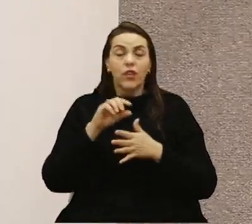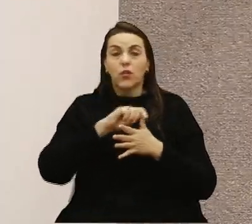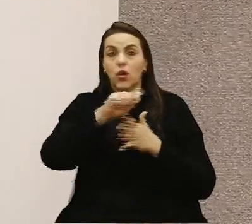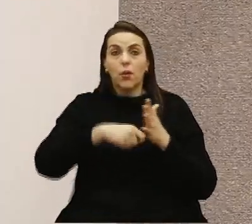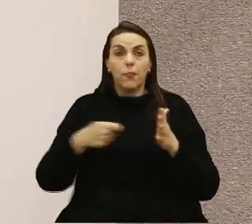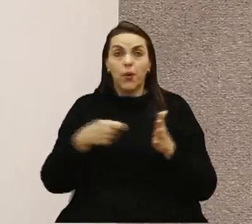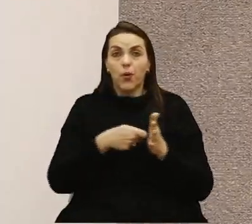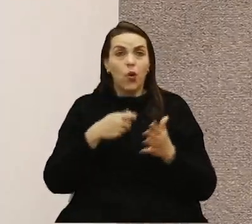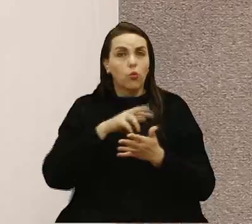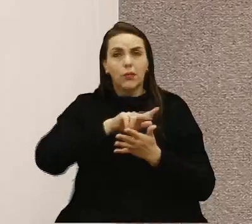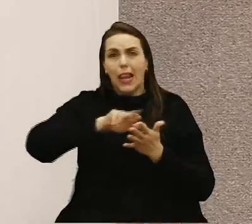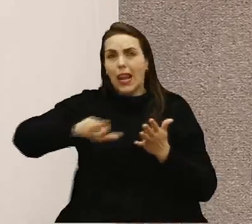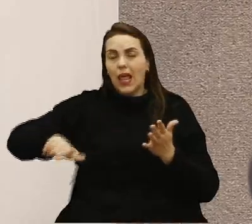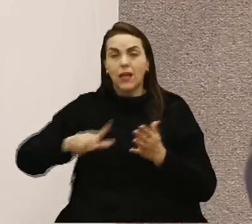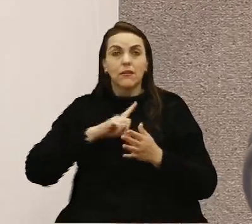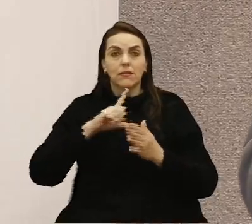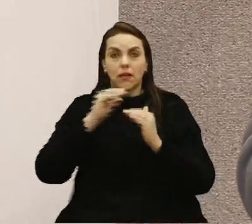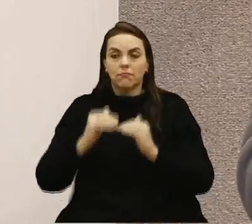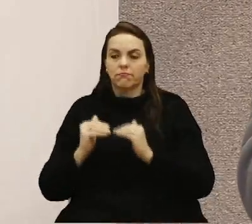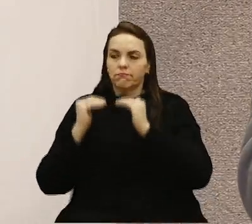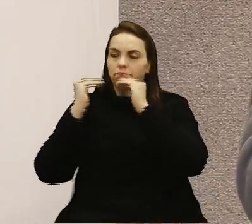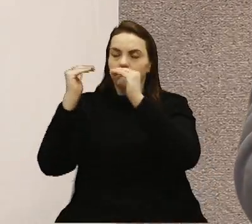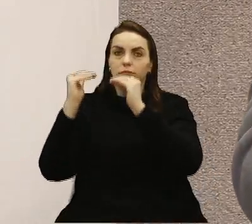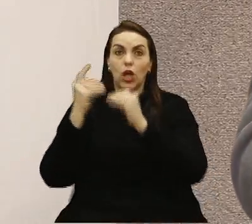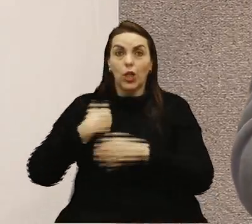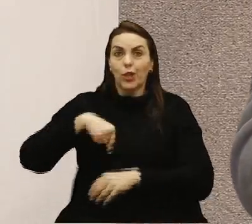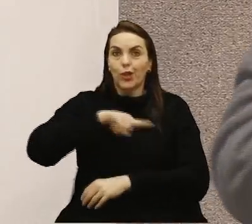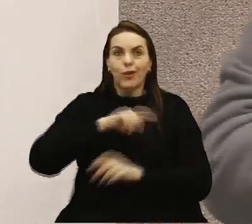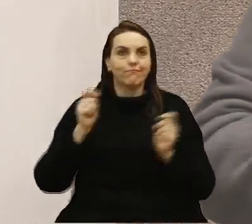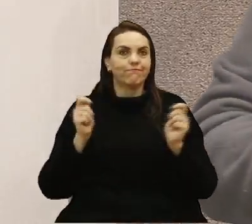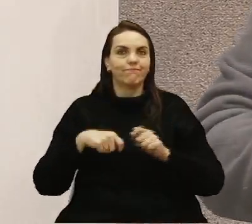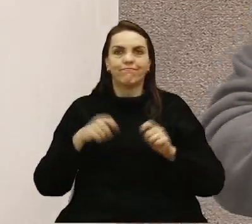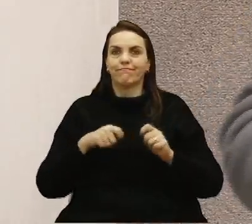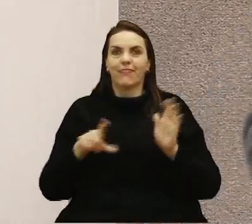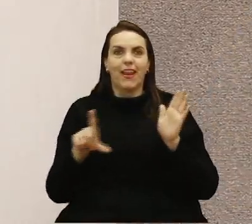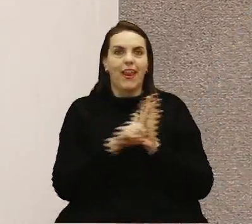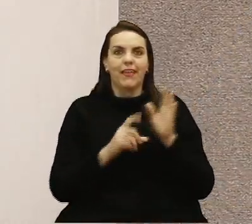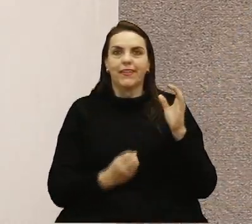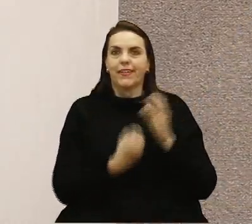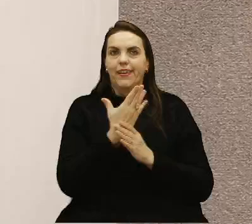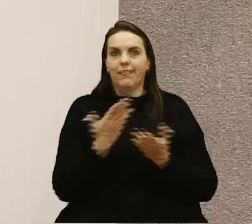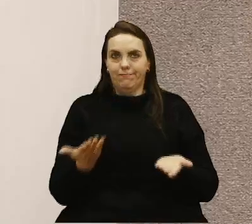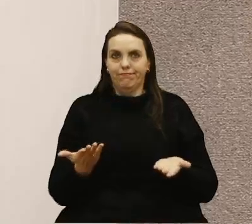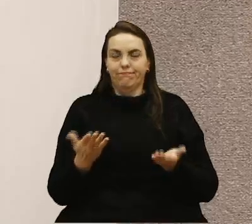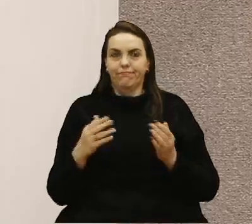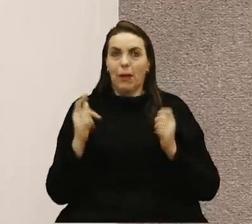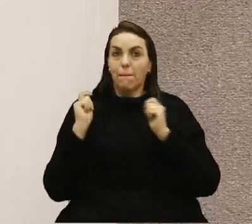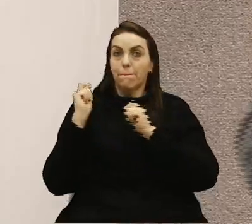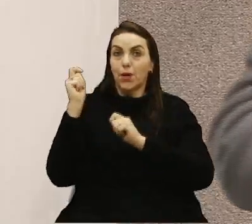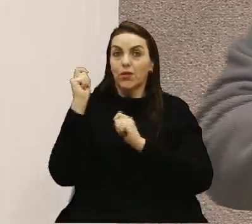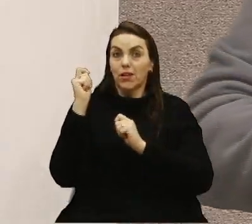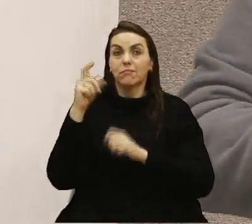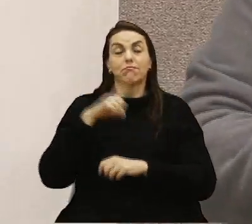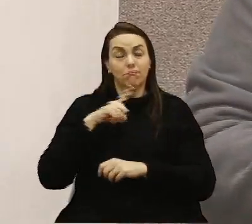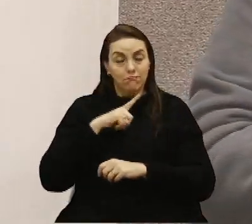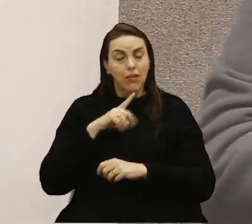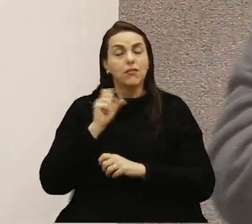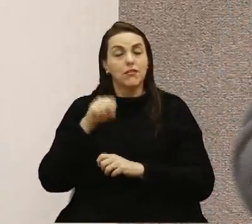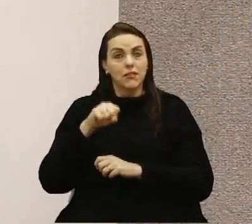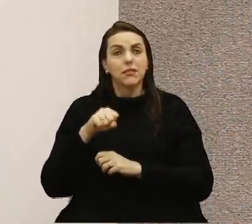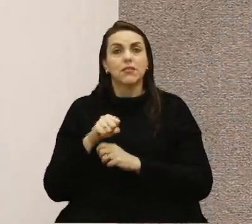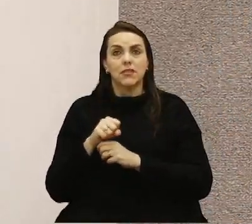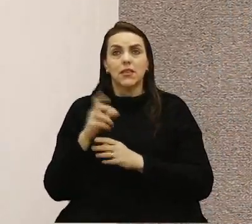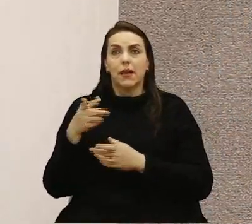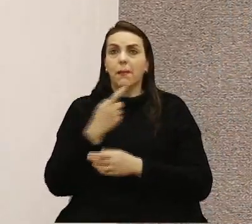à instância superior, porque nós não temos a competência para legislar em cima disso. E fazemos um protesto que o vereador Petrino está capitaneando e organizando esse